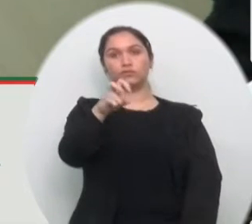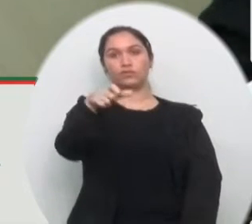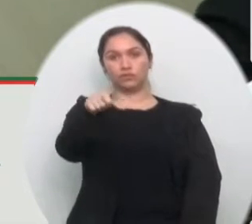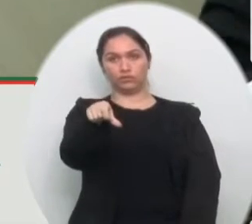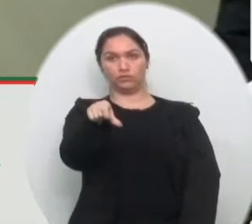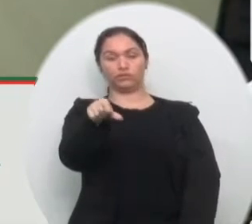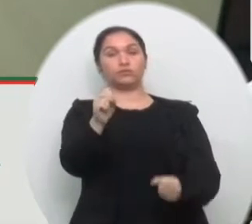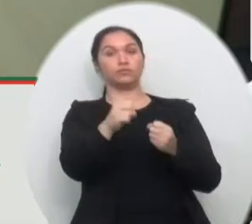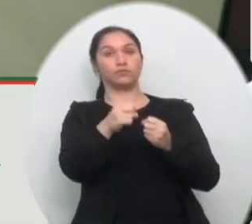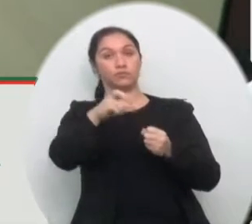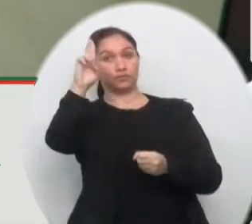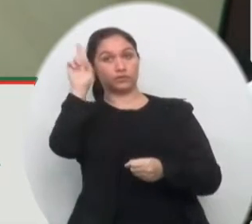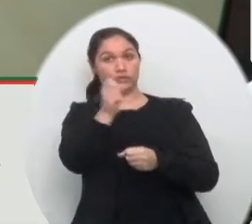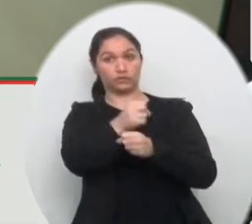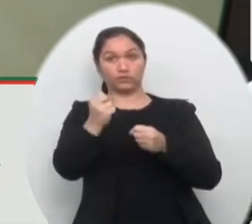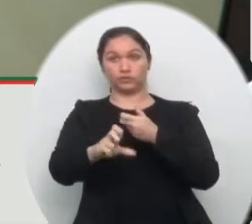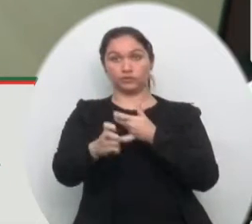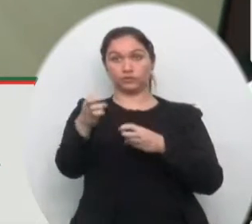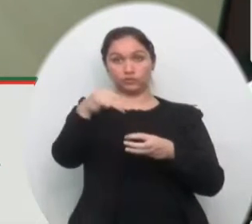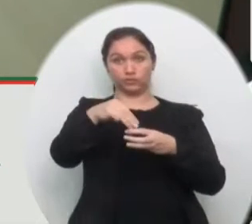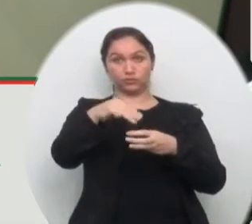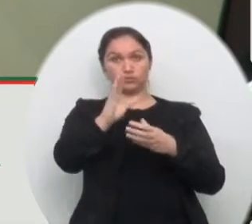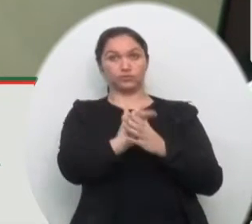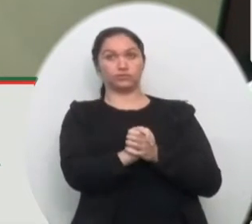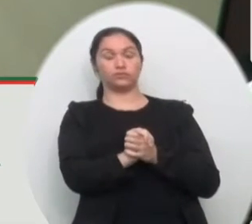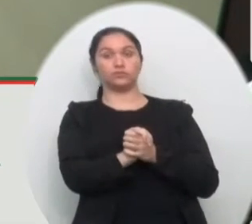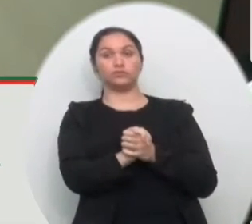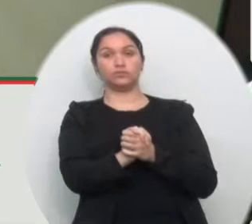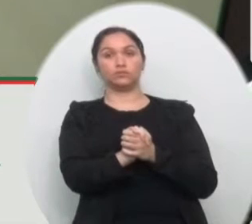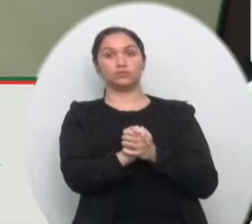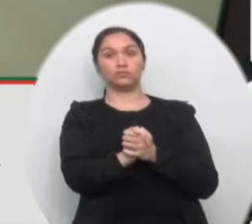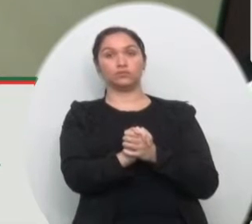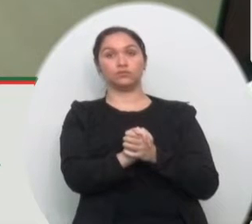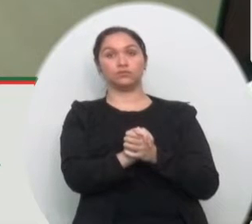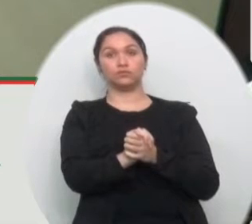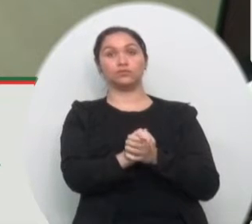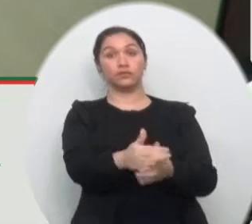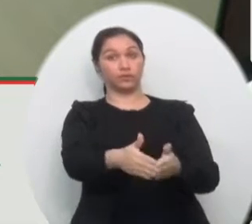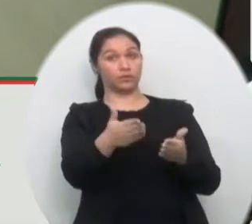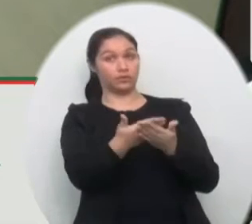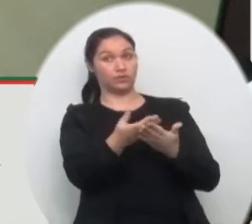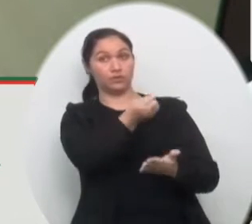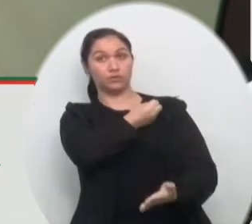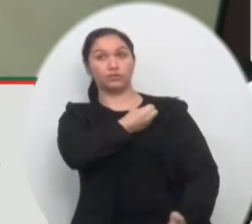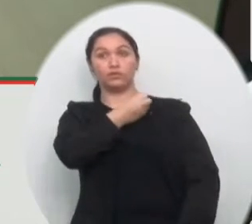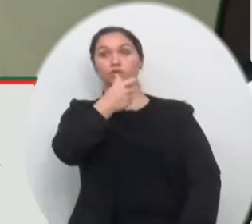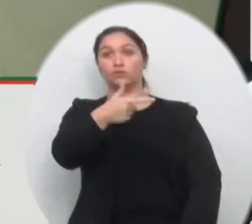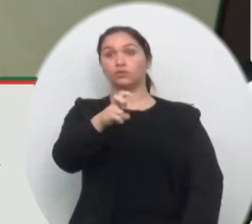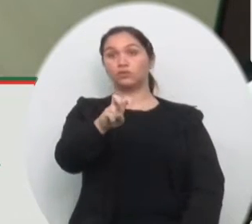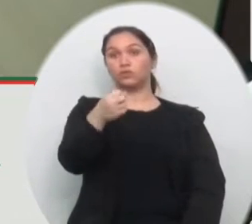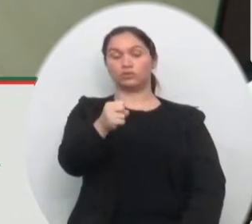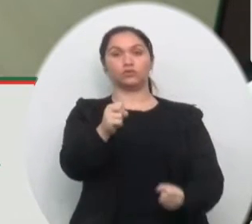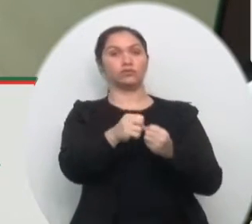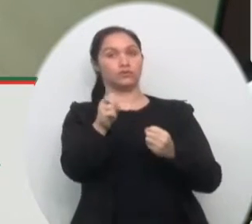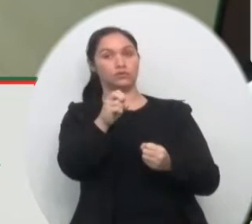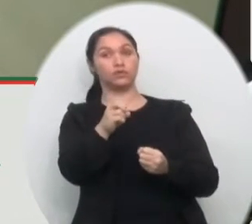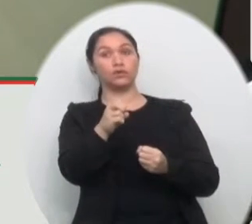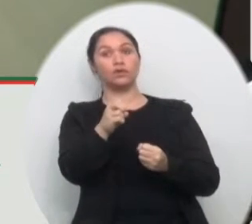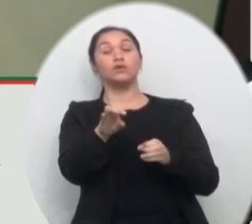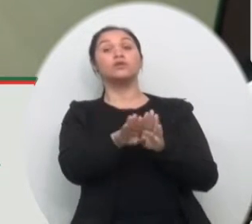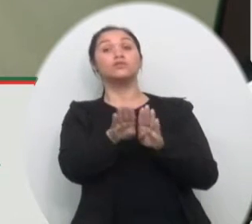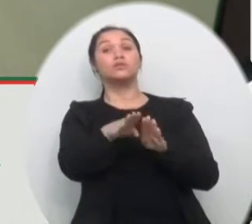autoria do chefe do Poder Executivo Municipal. Requerimento número 258/18, indicações